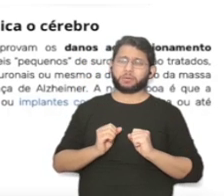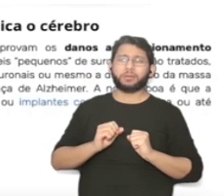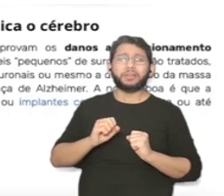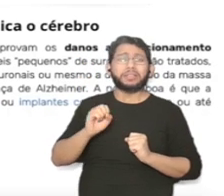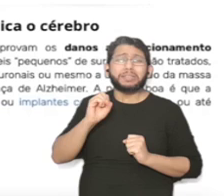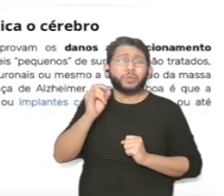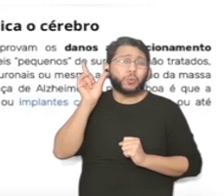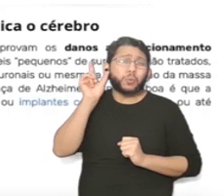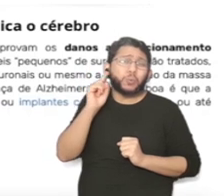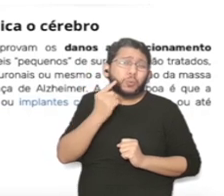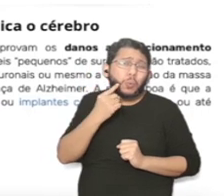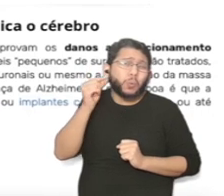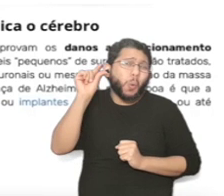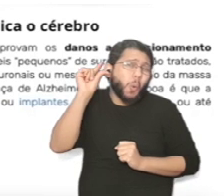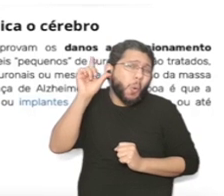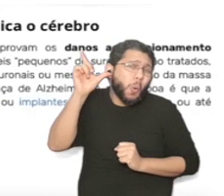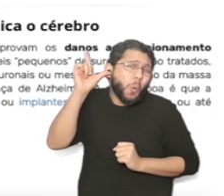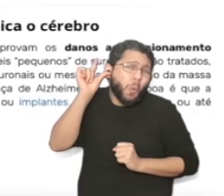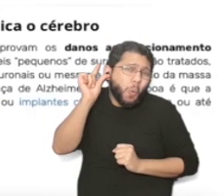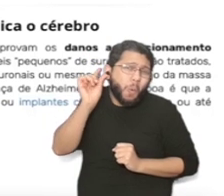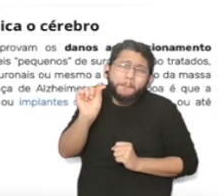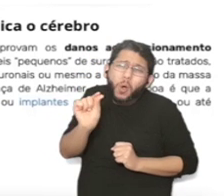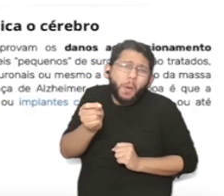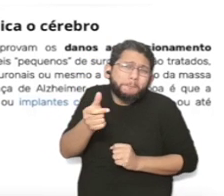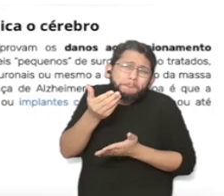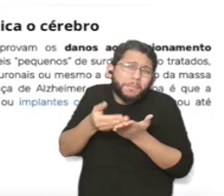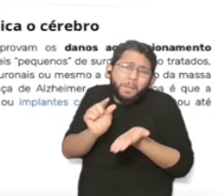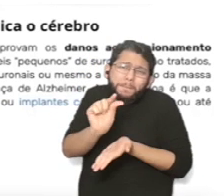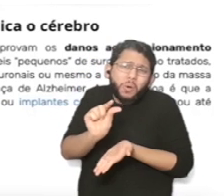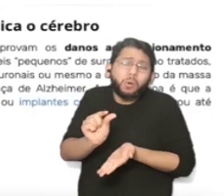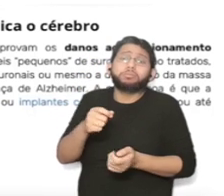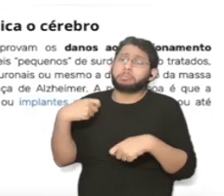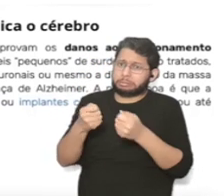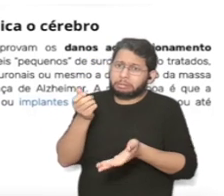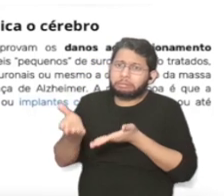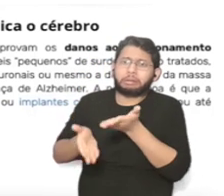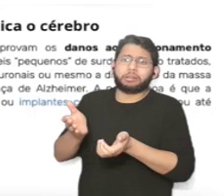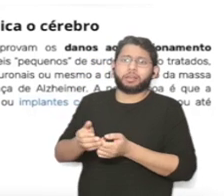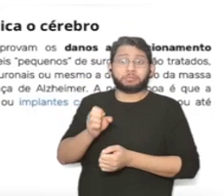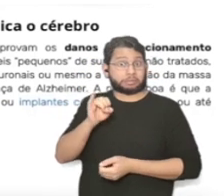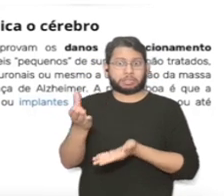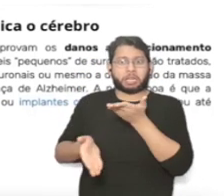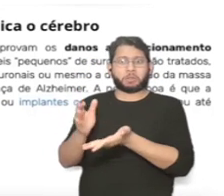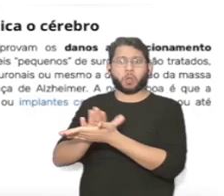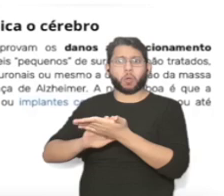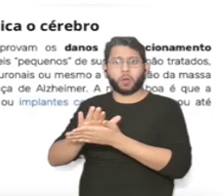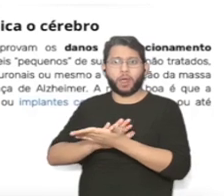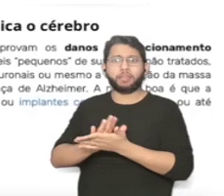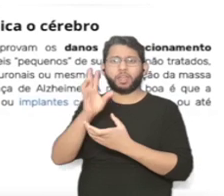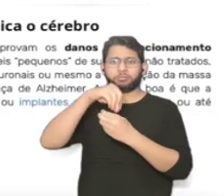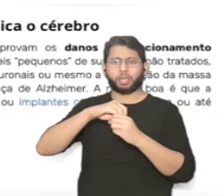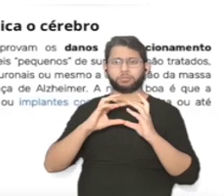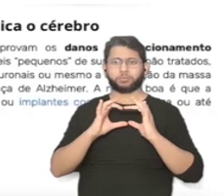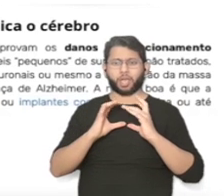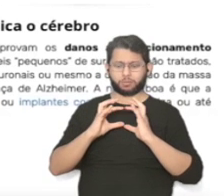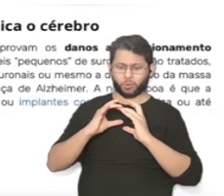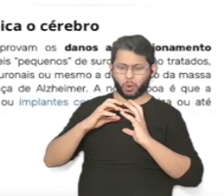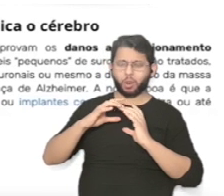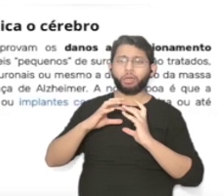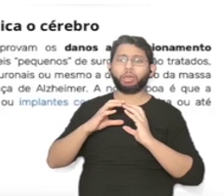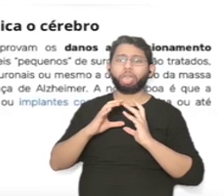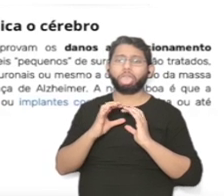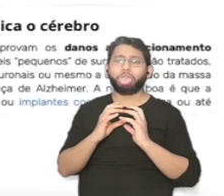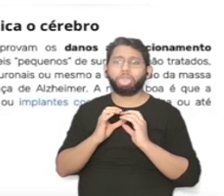audição. Mesmo níveis pequenos de surdez, se não tratados, então de novo a palavra tratados, aumentam uma chance de se